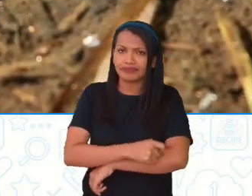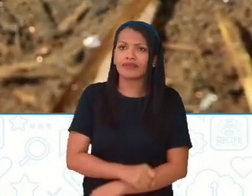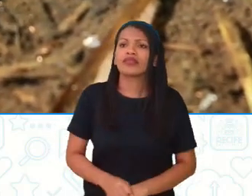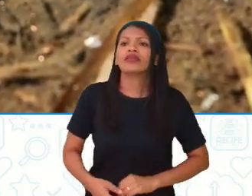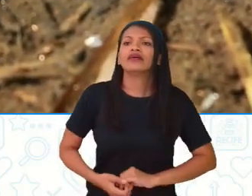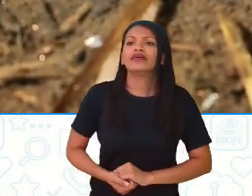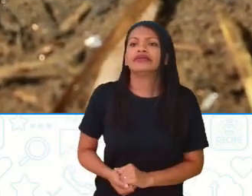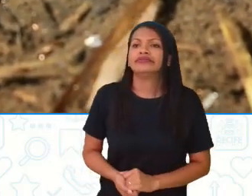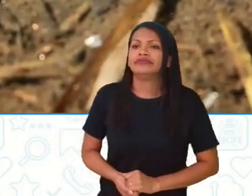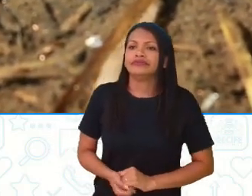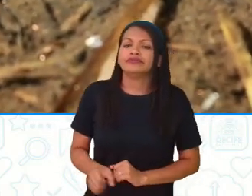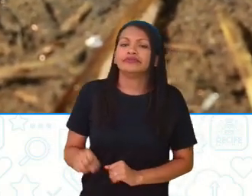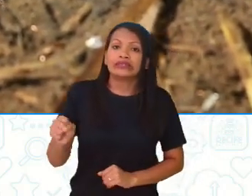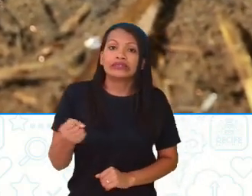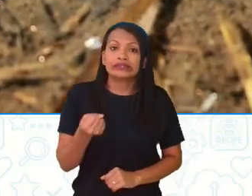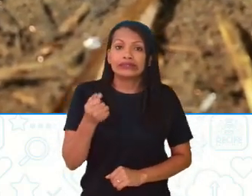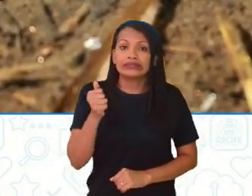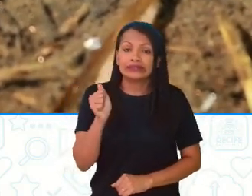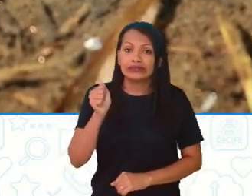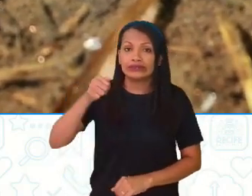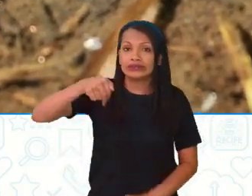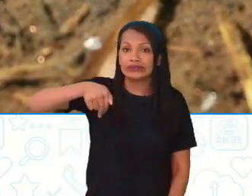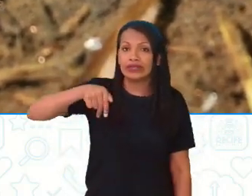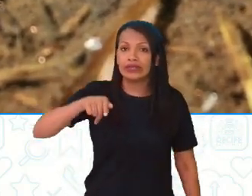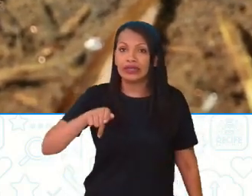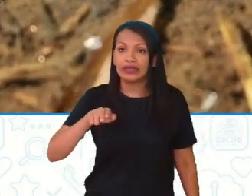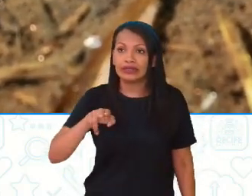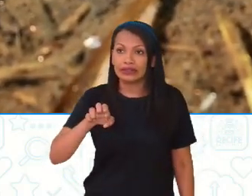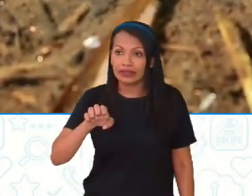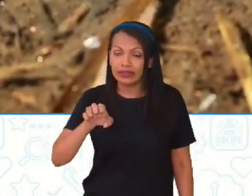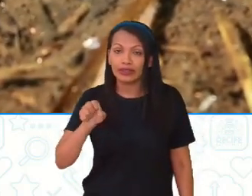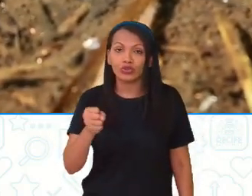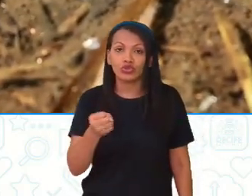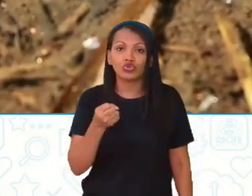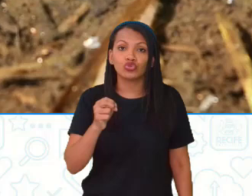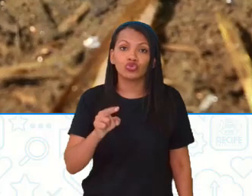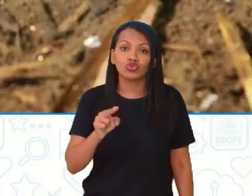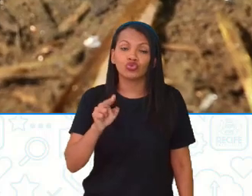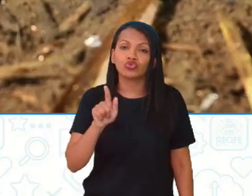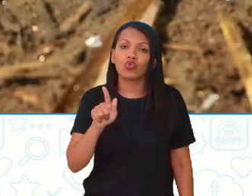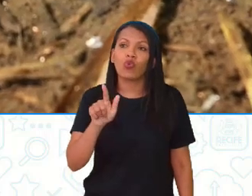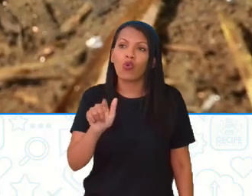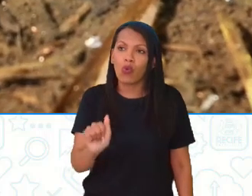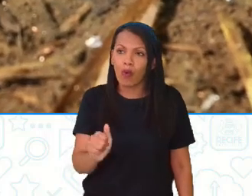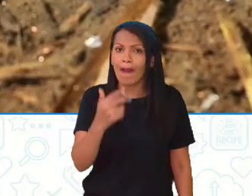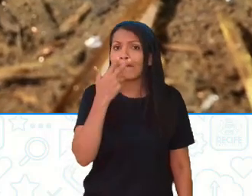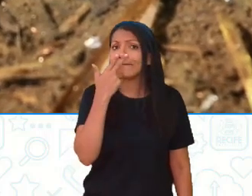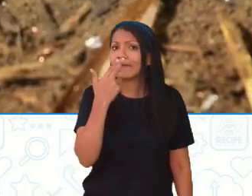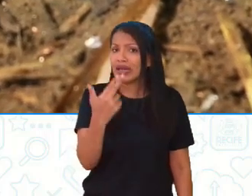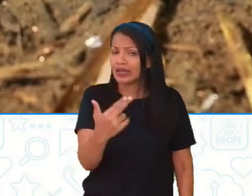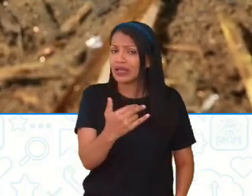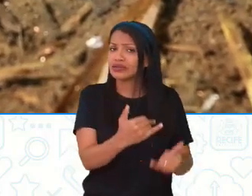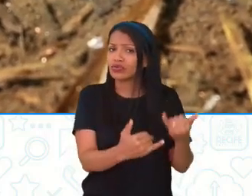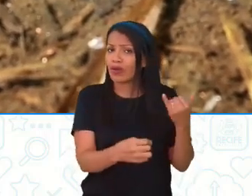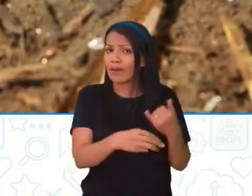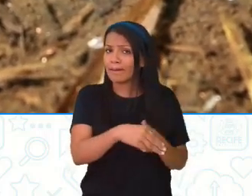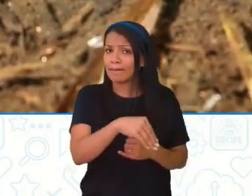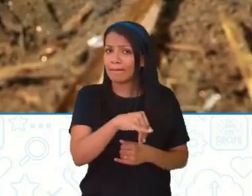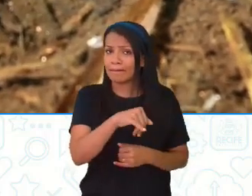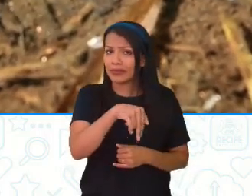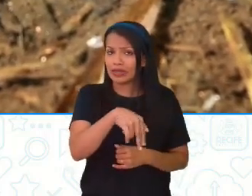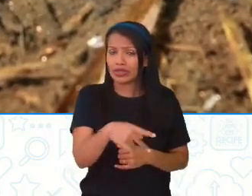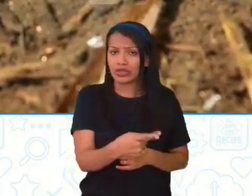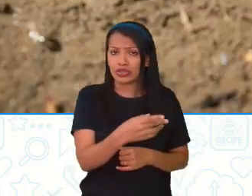da água. Olha só, que interessante. Tá vendo como ela anda? Ela anda parecida com uma minhoca. Olha ali, ela